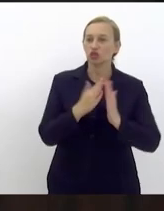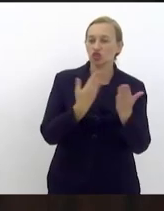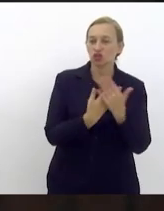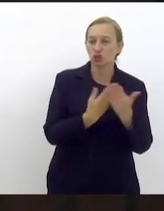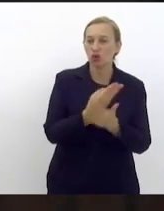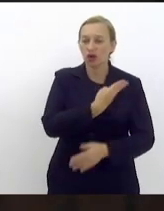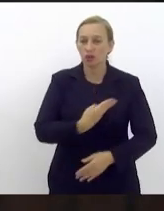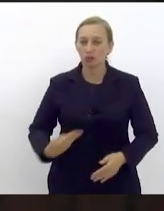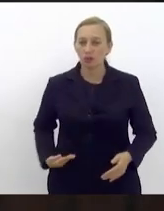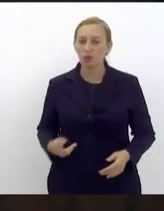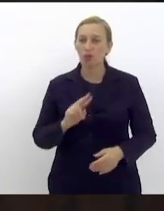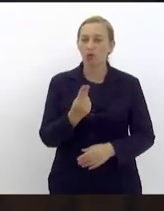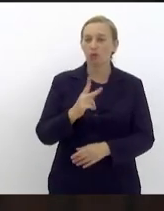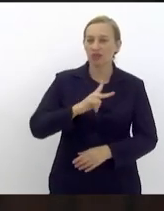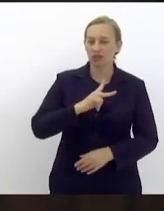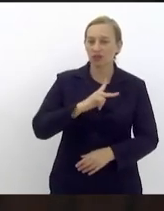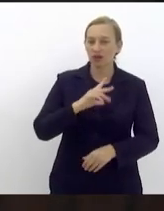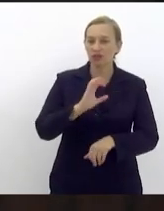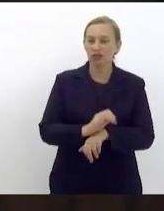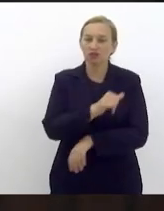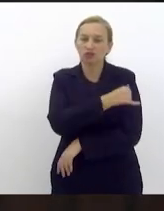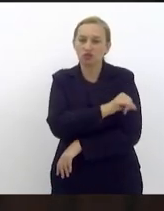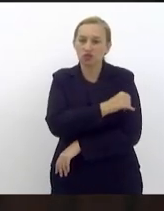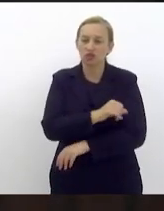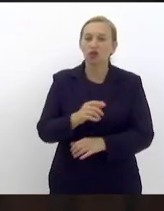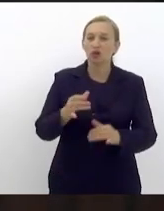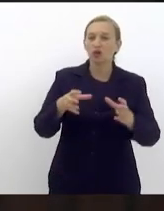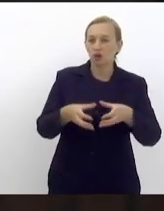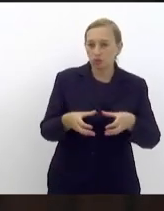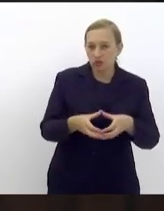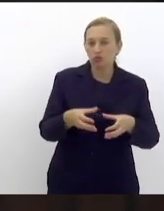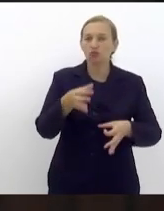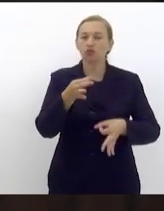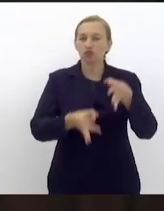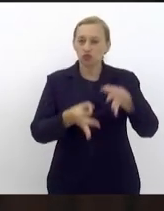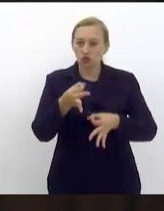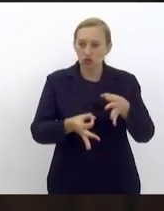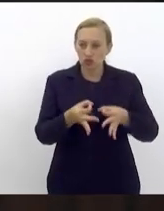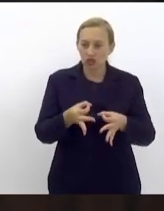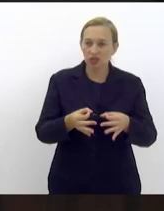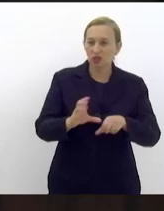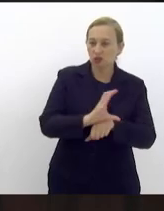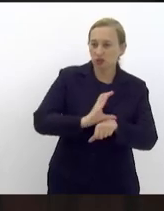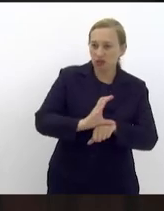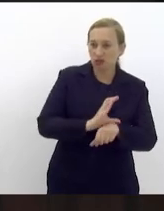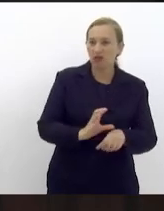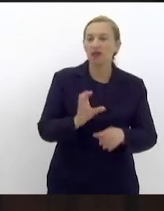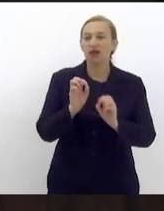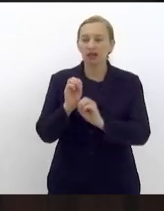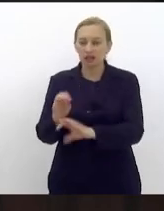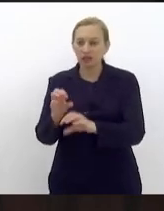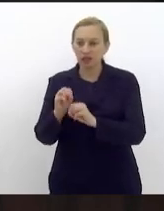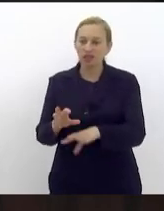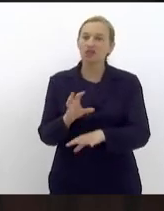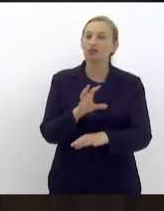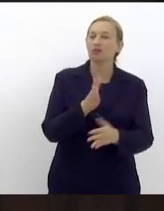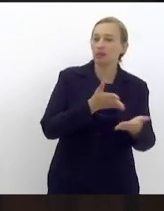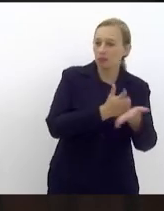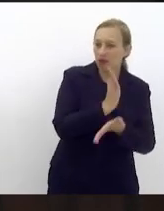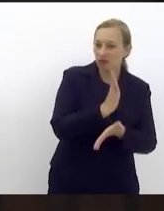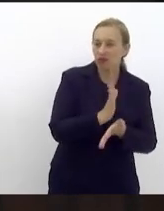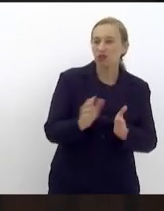Rio de Janeiro e das outras providências. Parecer das comissões de Constituição e Justiça pela constitucionalidade e educação favorável,